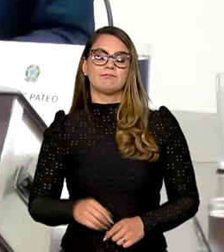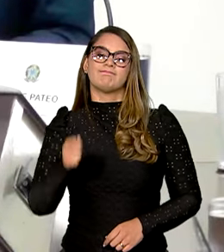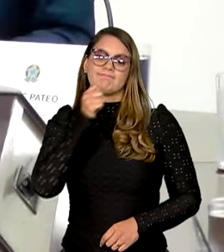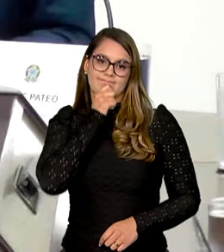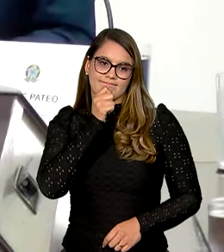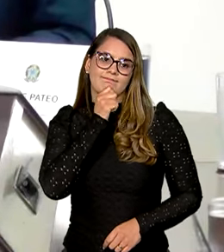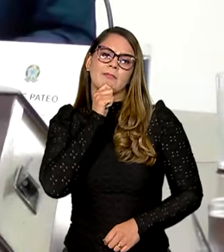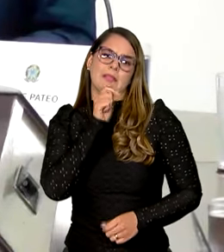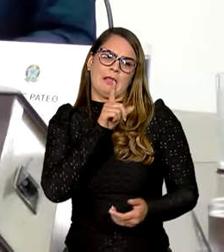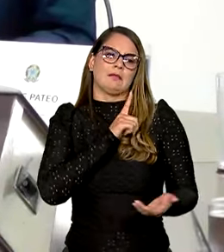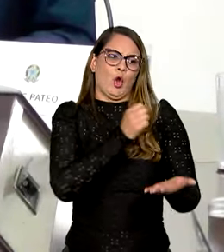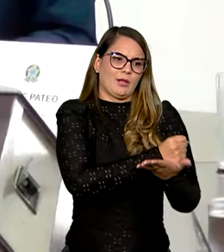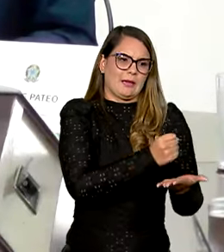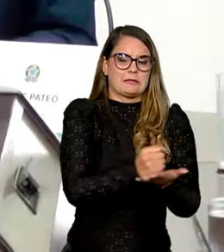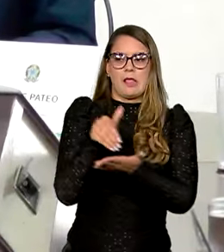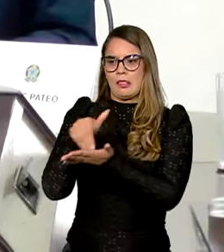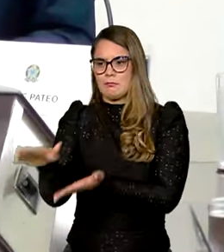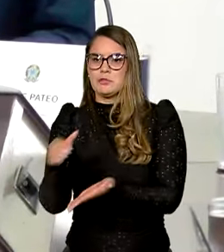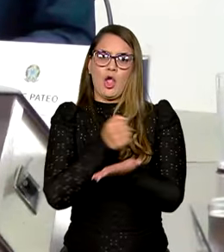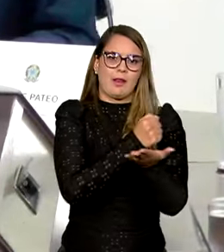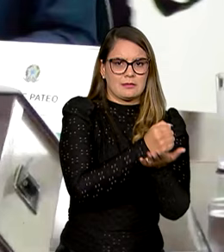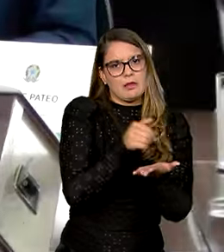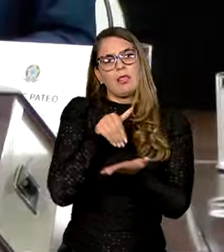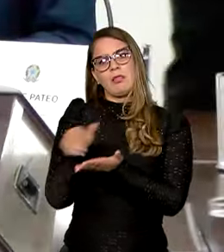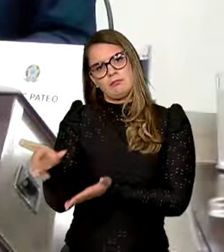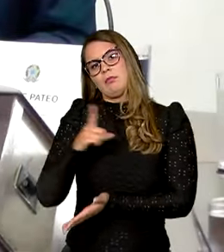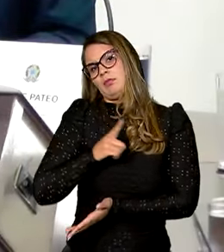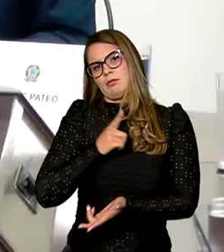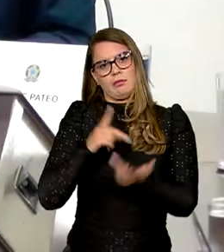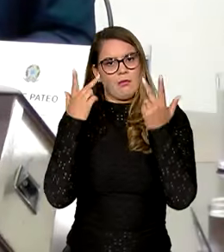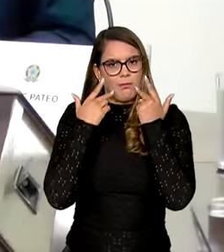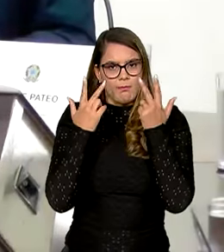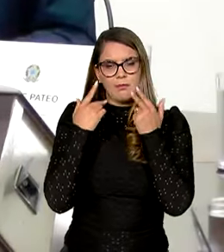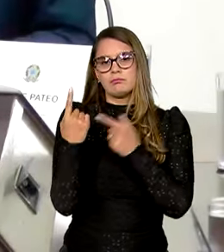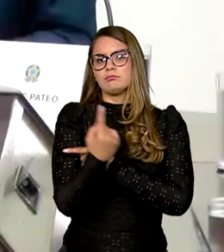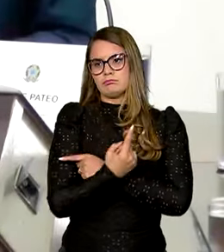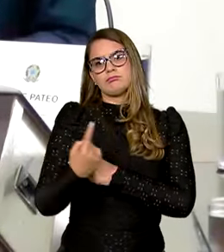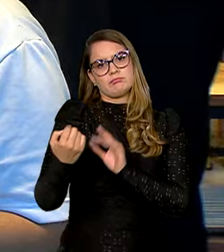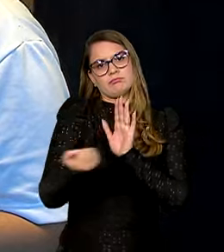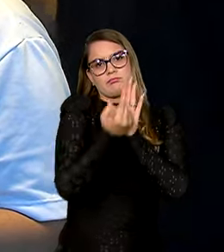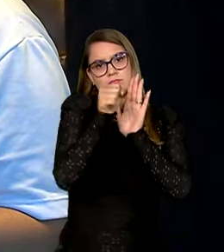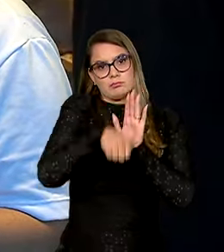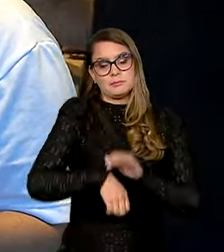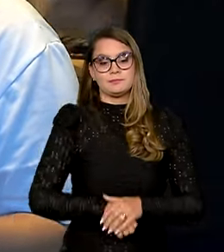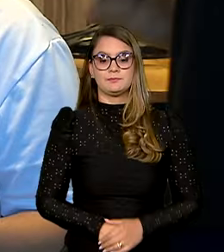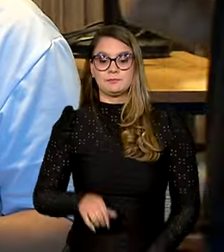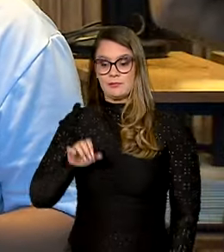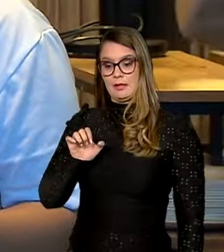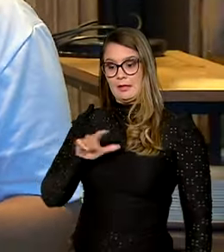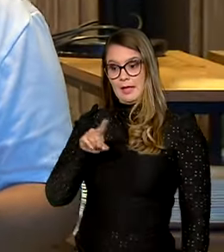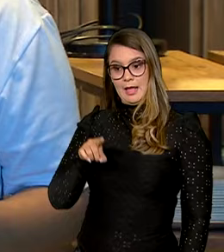rotatividade como eu tenho sempre registrado aqui todos os meses bastante significativa Elsa da